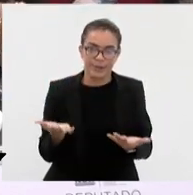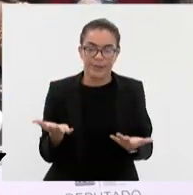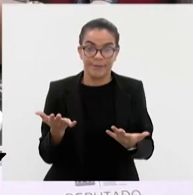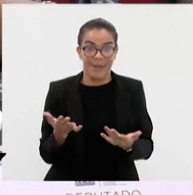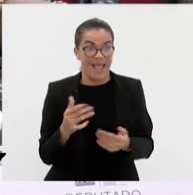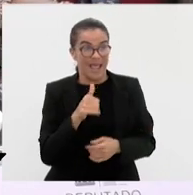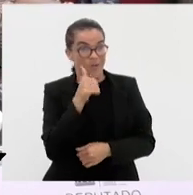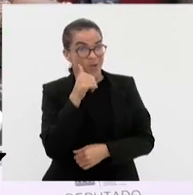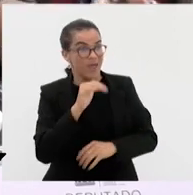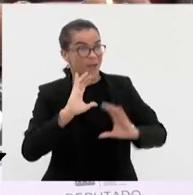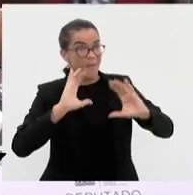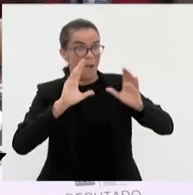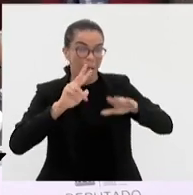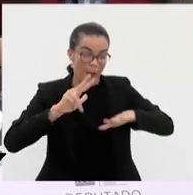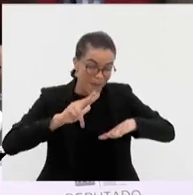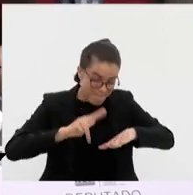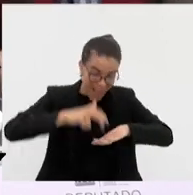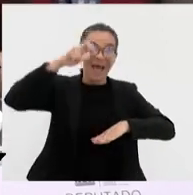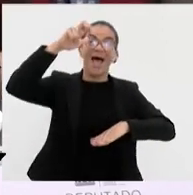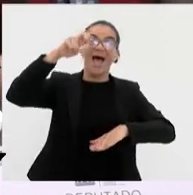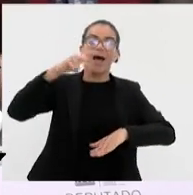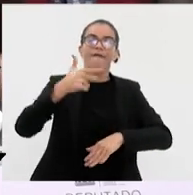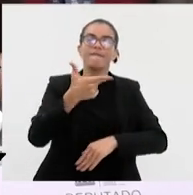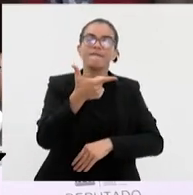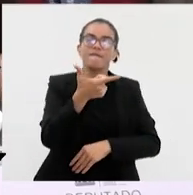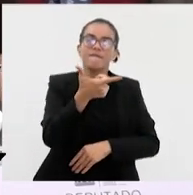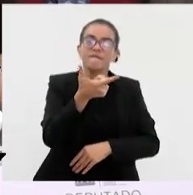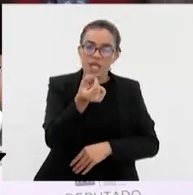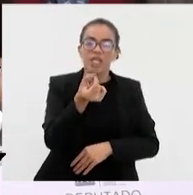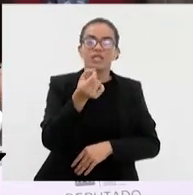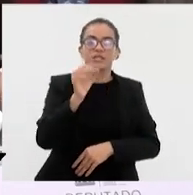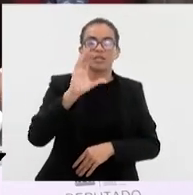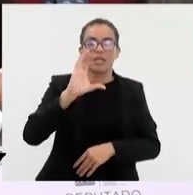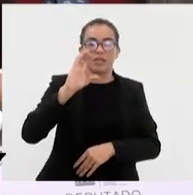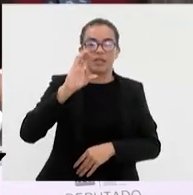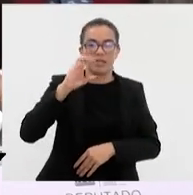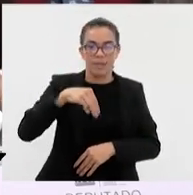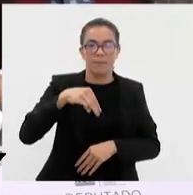atleta de vôlei sobe 20 centímetros a mais do que uma mulher biológica.